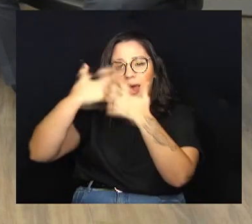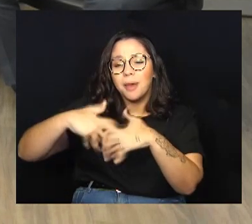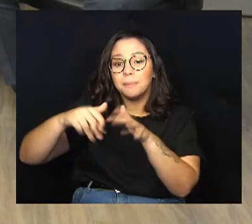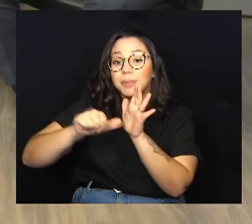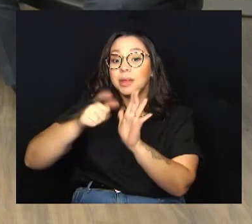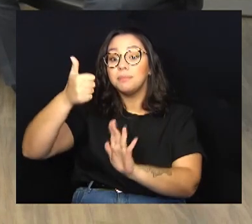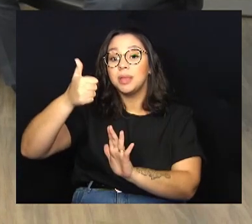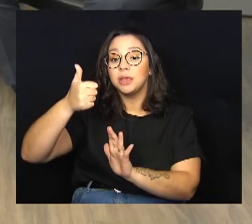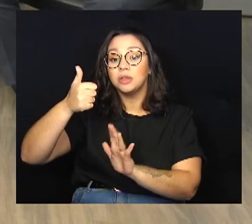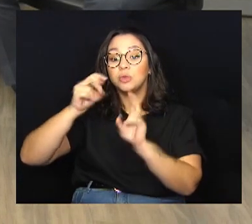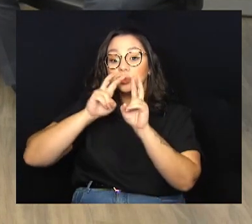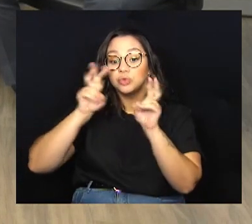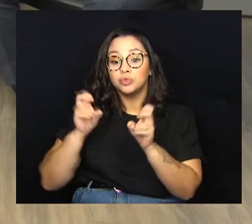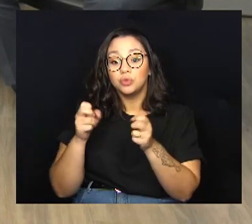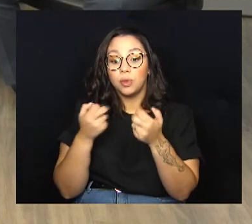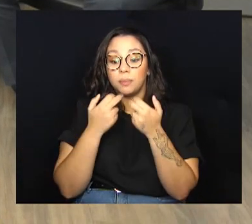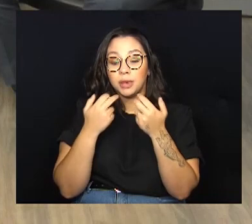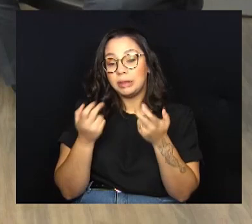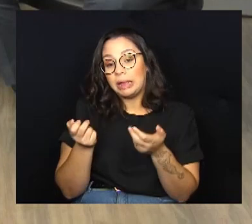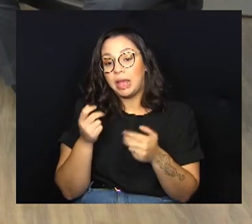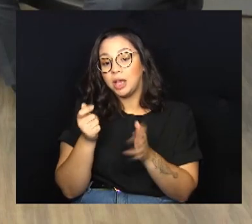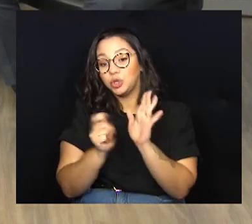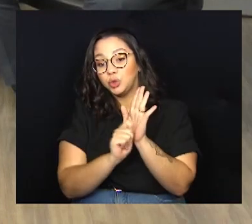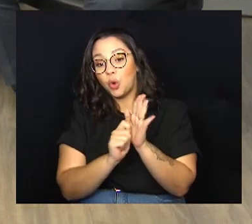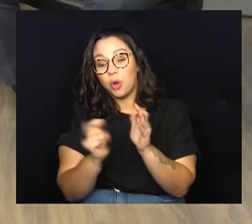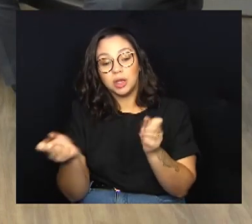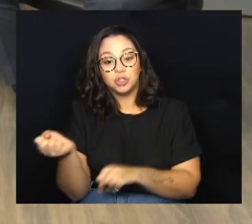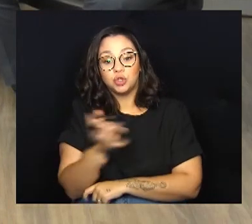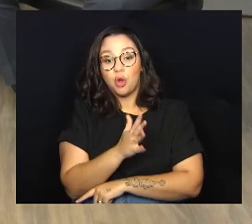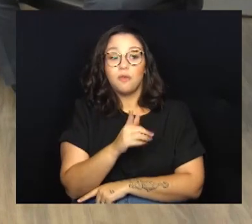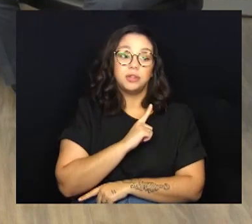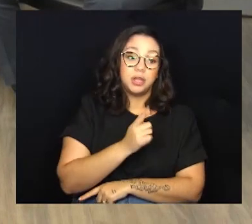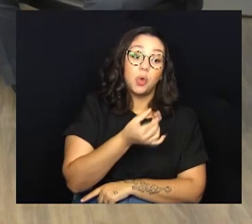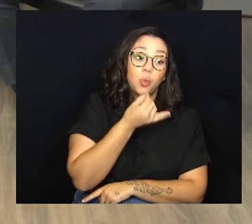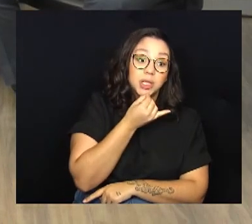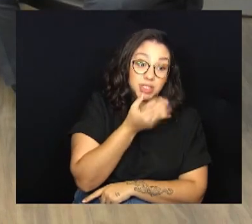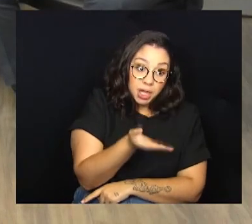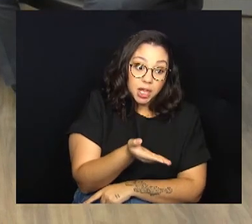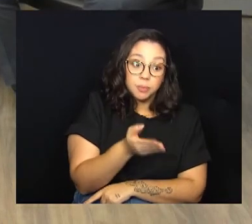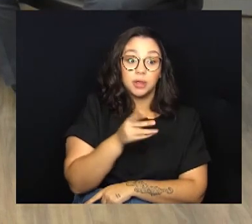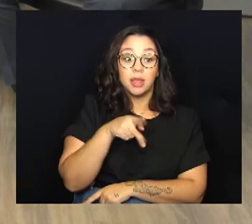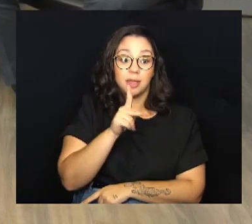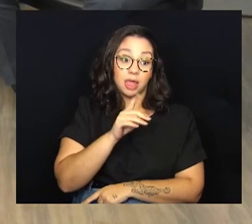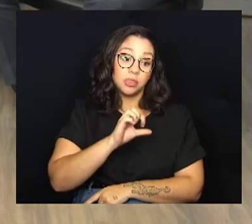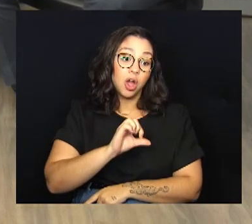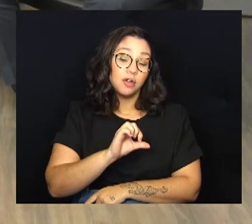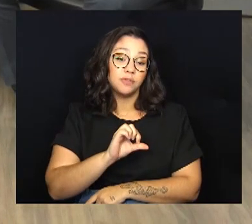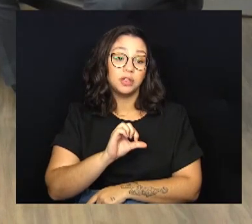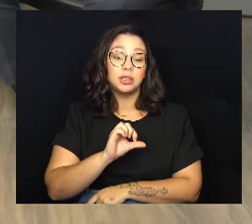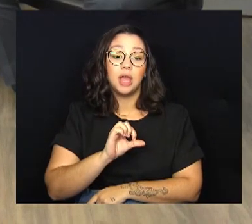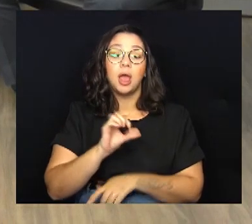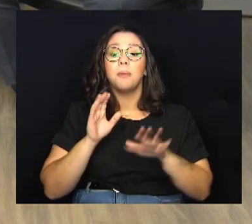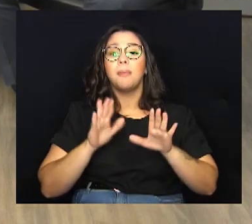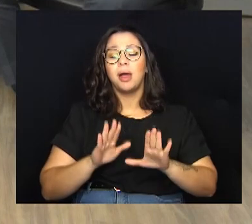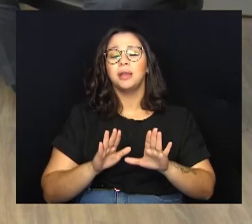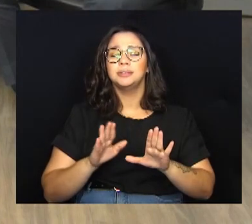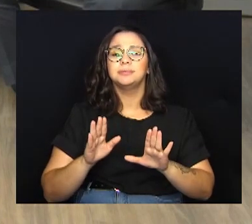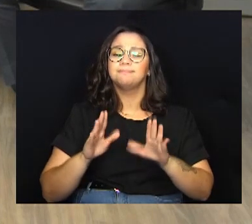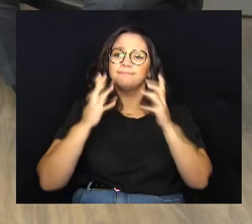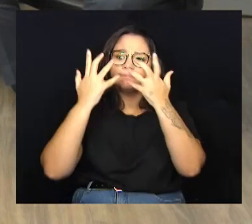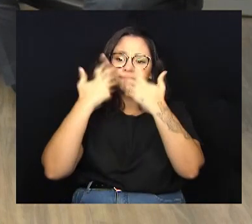Então, eu acredito muito nessa prevenção, mas acompanhada também de outras ações, como a repressão ao